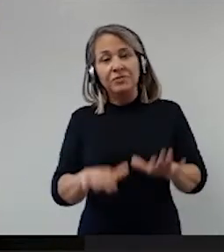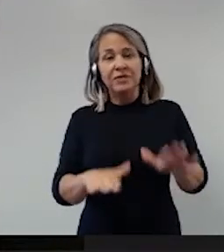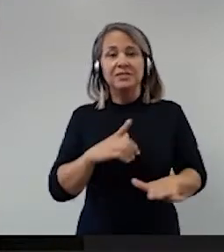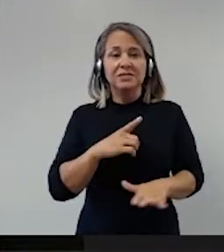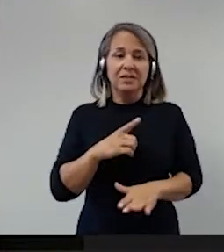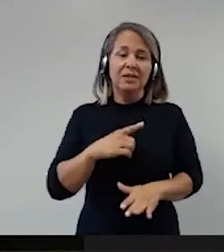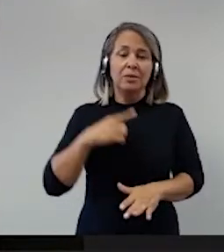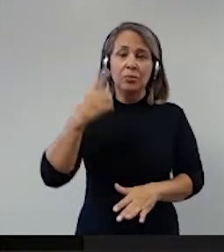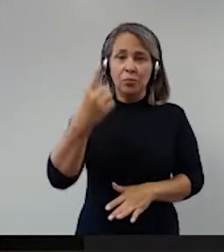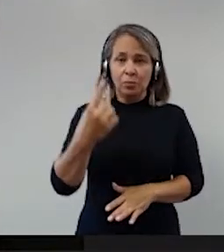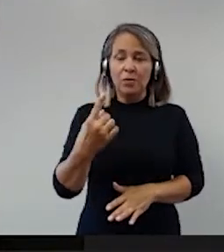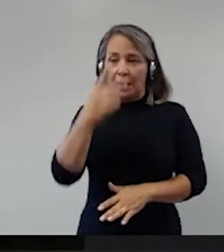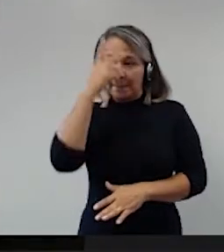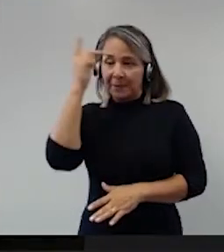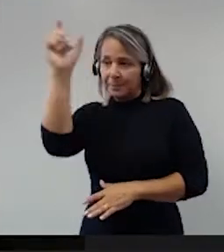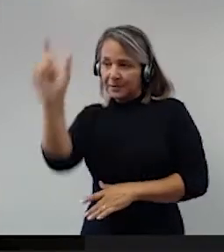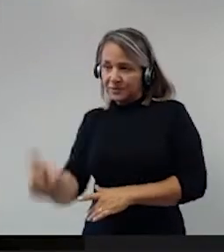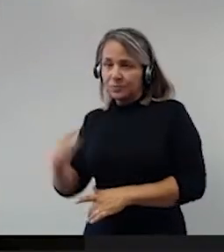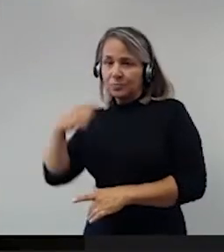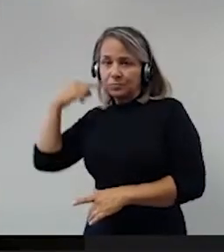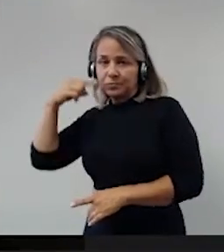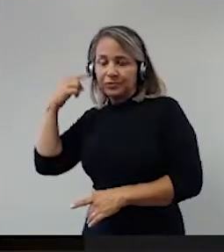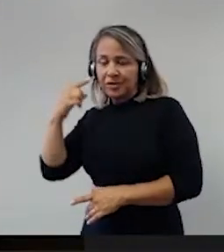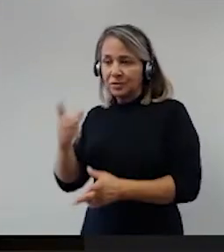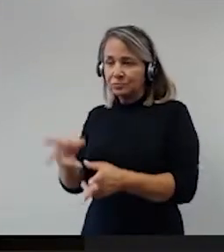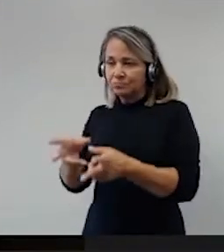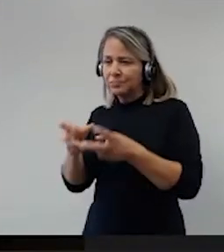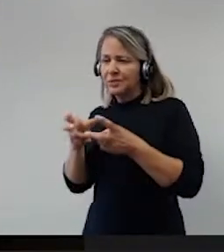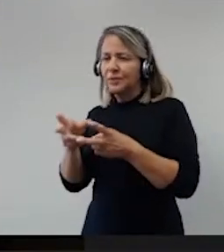no advogado, aquela figura ainda